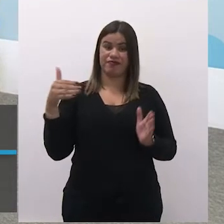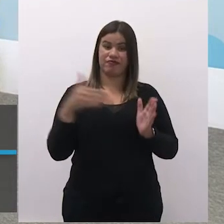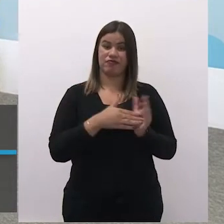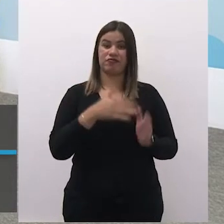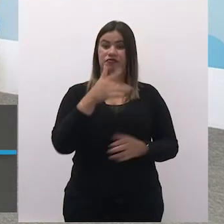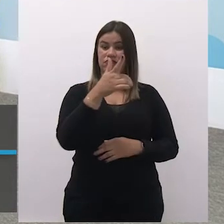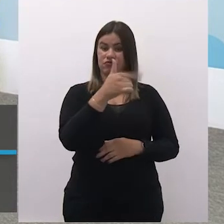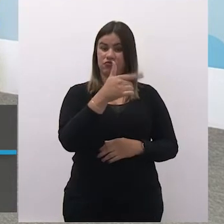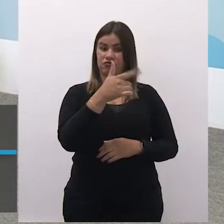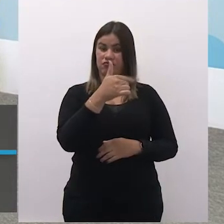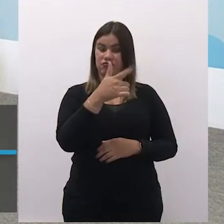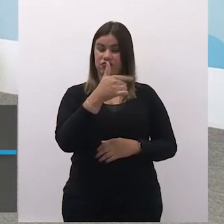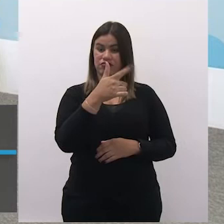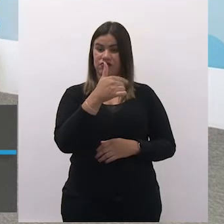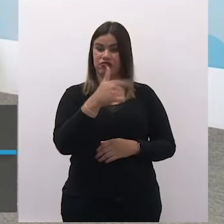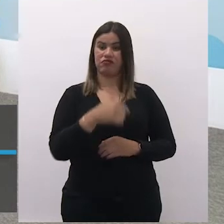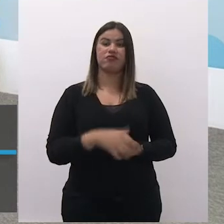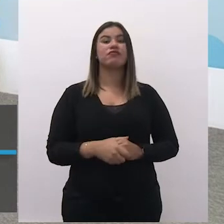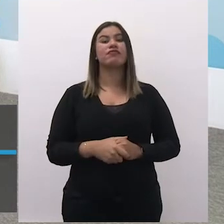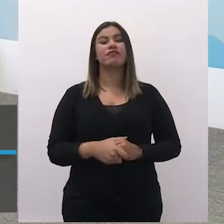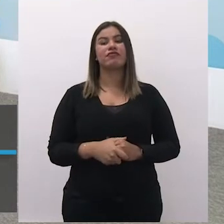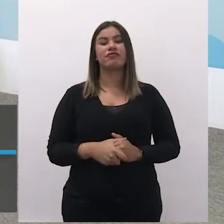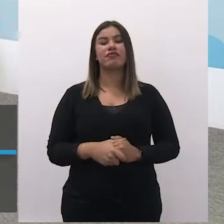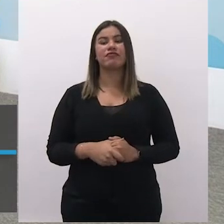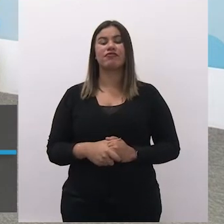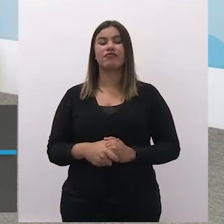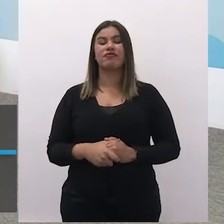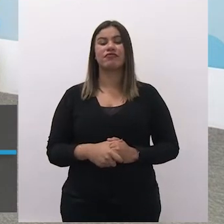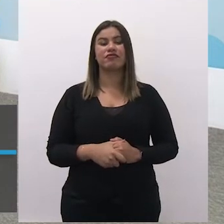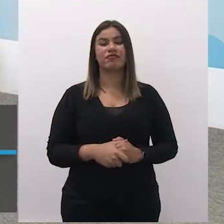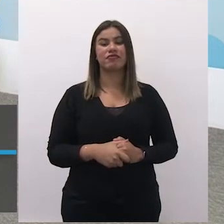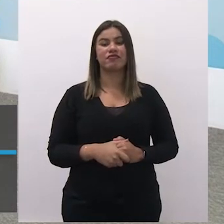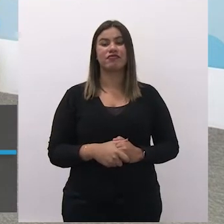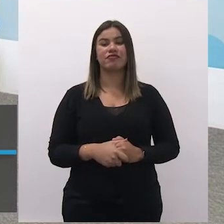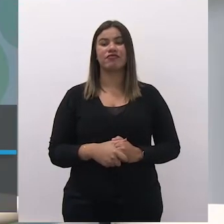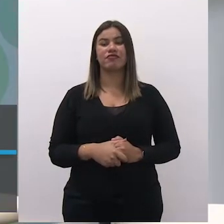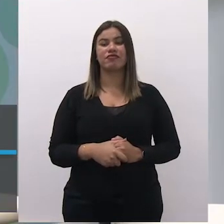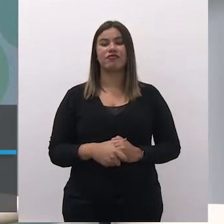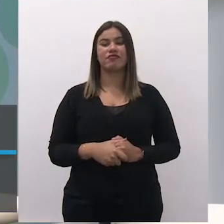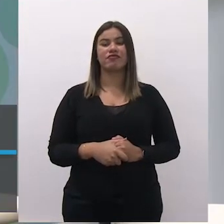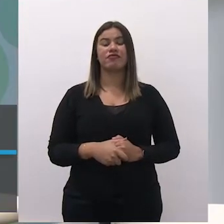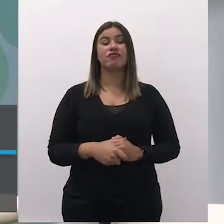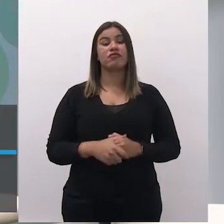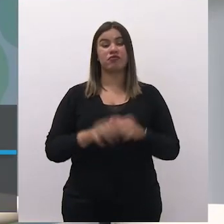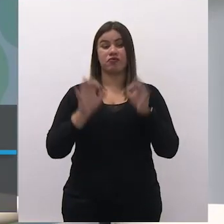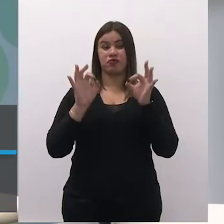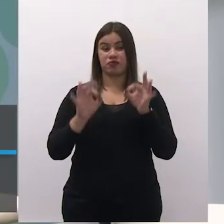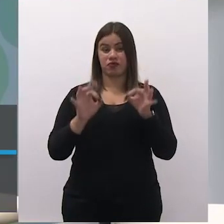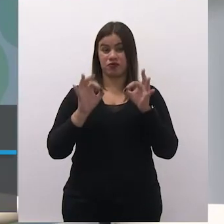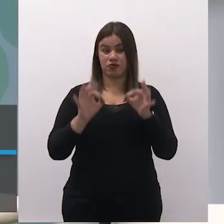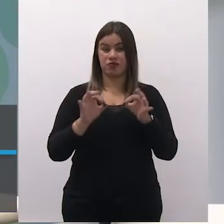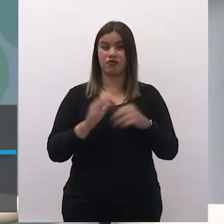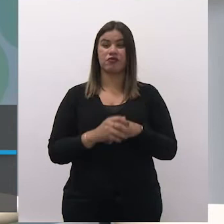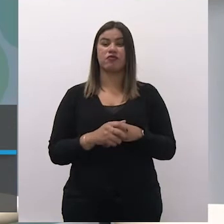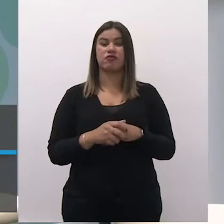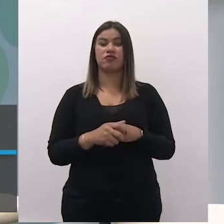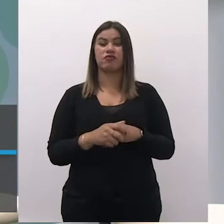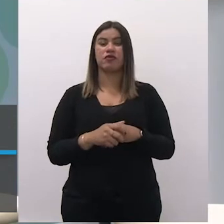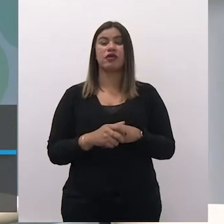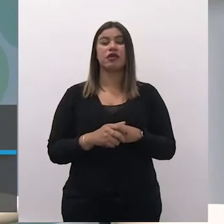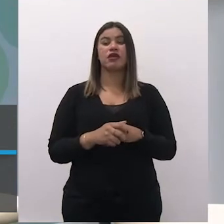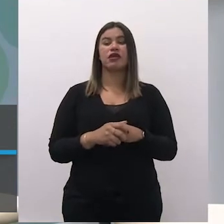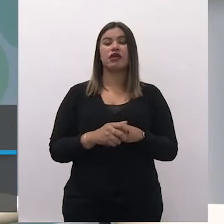um pouquinho o ensino fundamental aí, Sim. anos finais. Operações concretas. Aquisição da noção